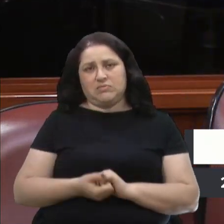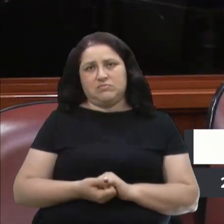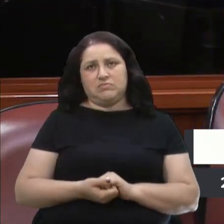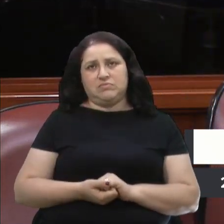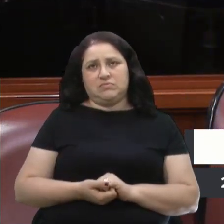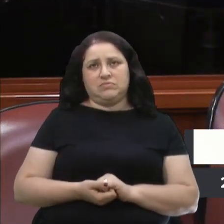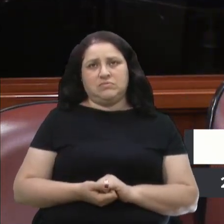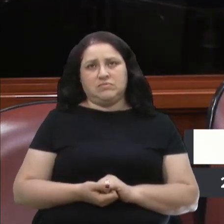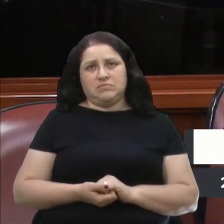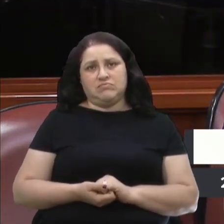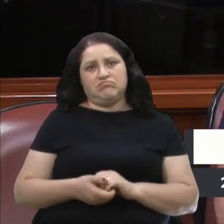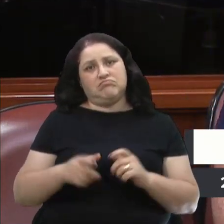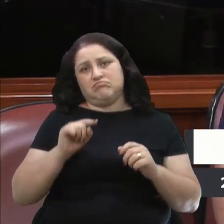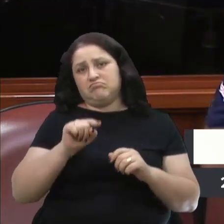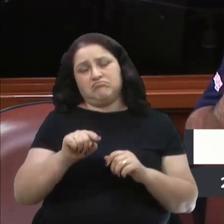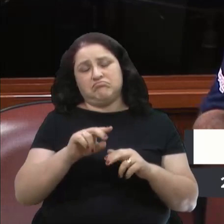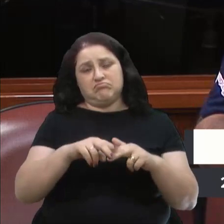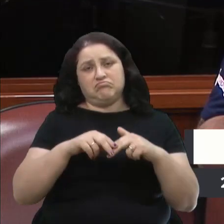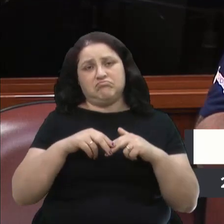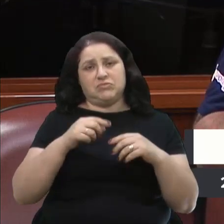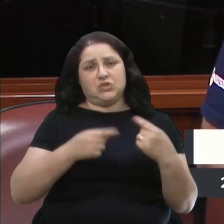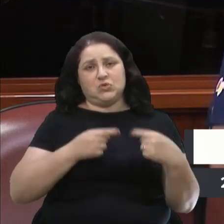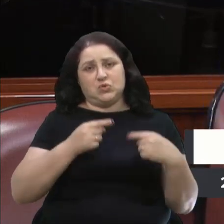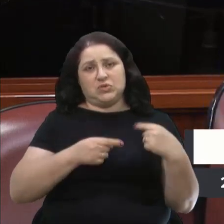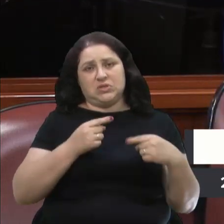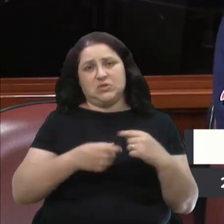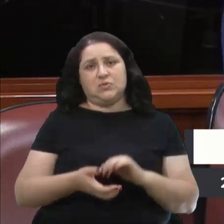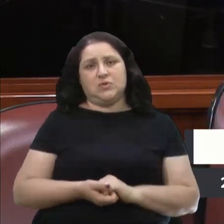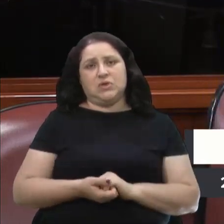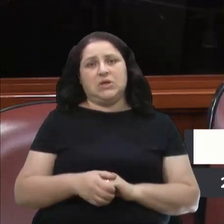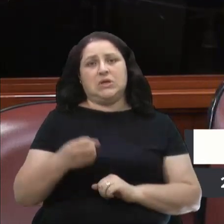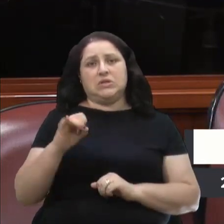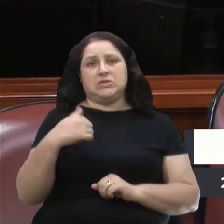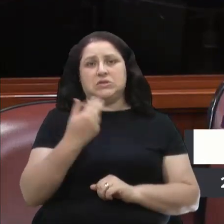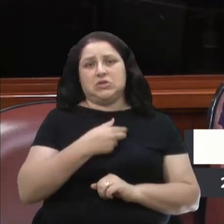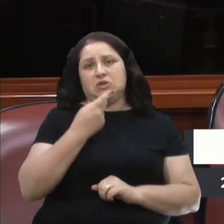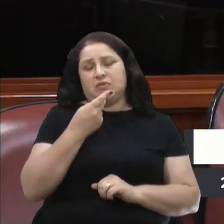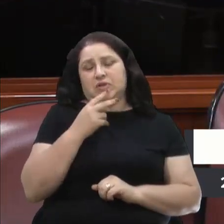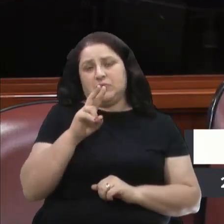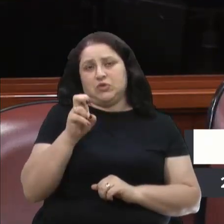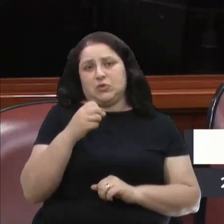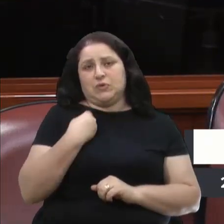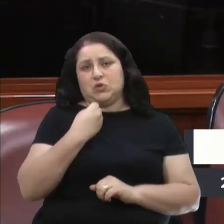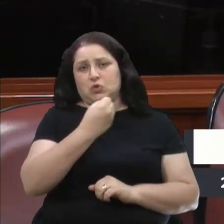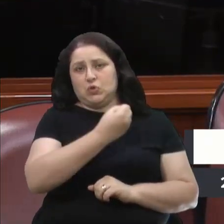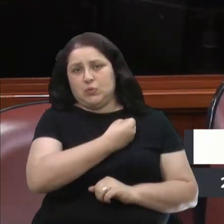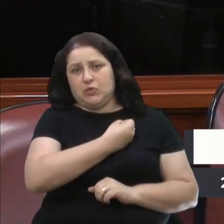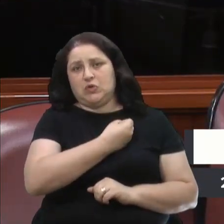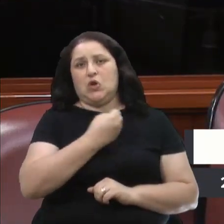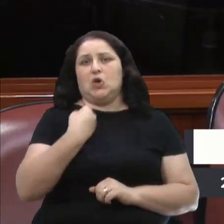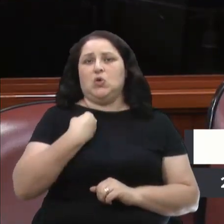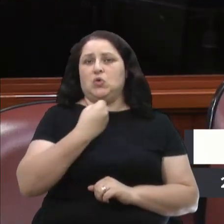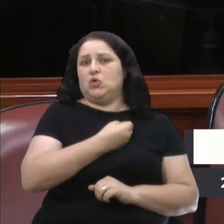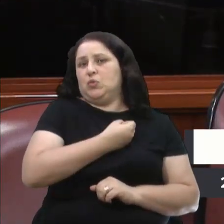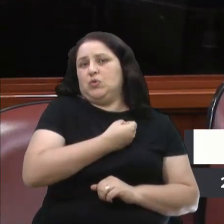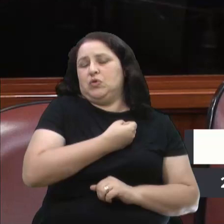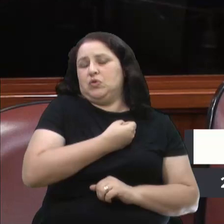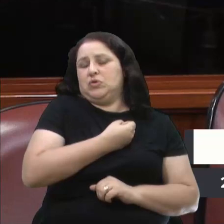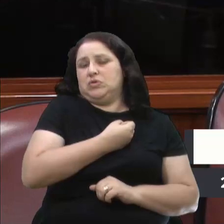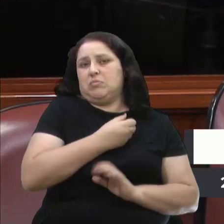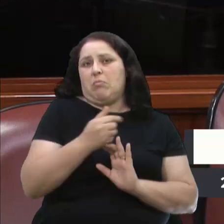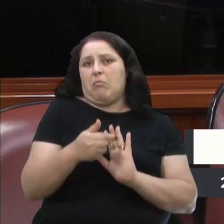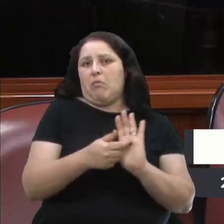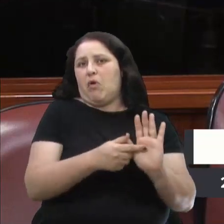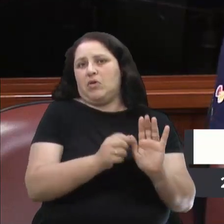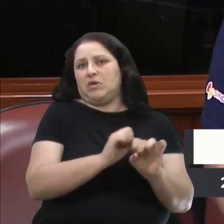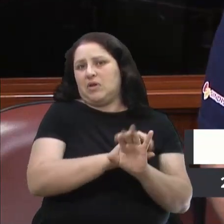E é nesse sentido da discussão. Se nós estamos falando de números, se os números são irrefutáveis, se os